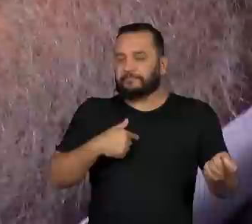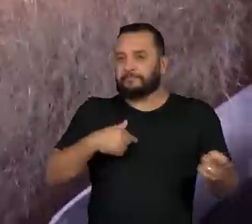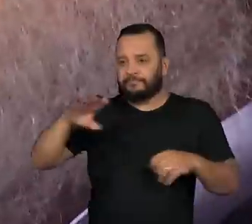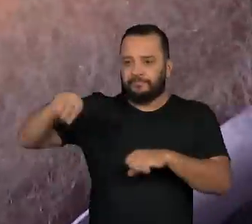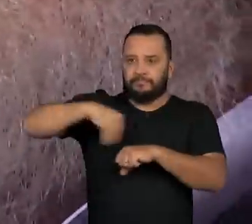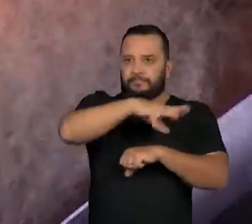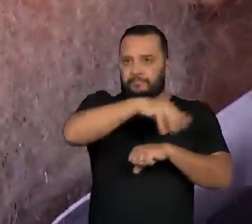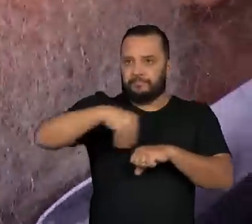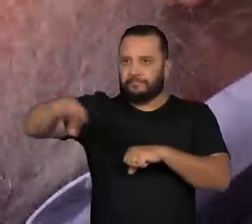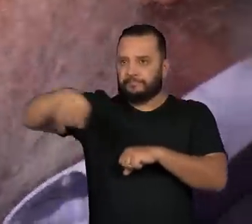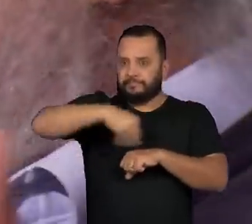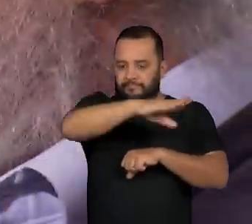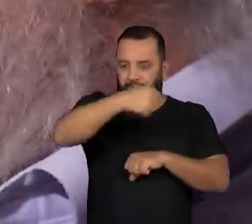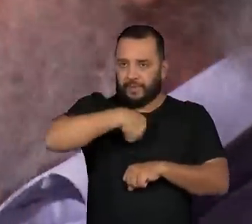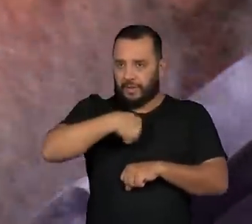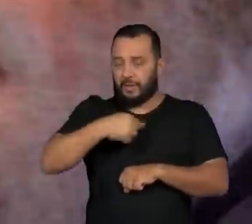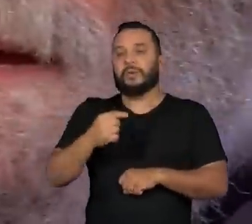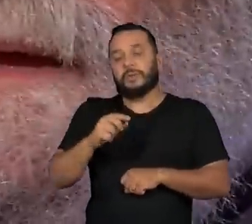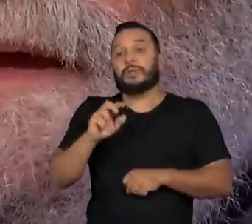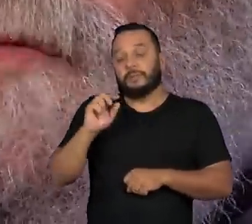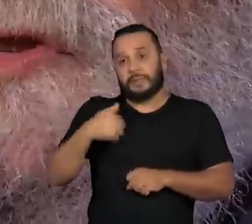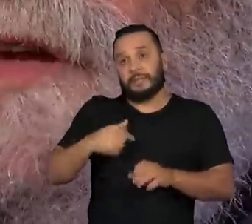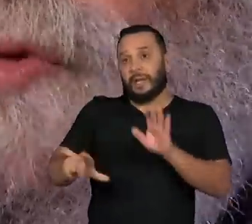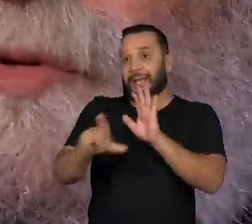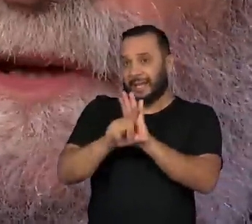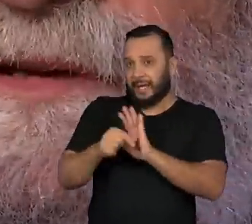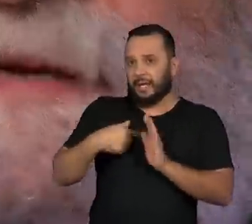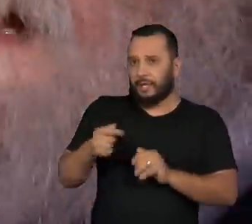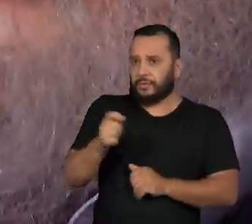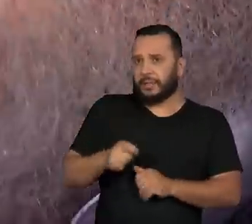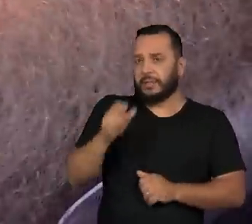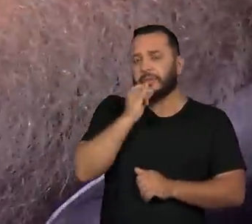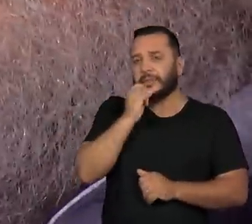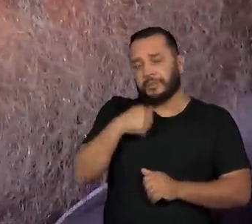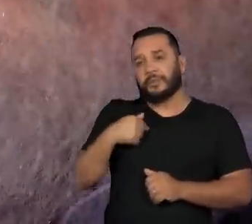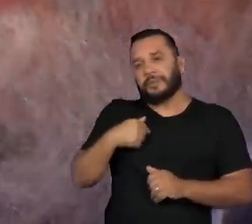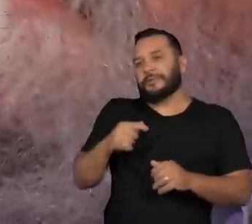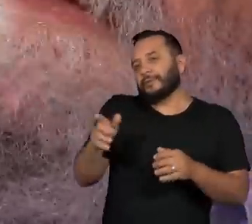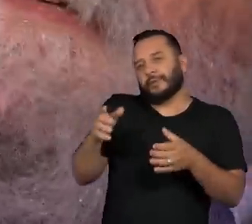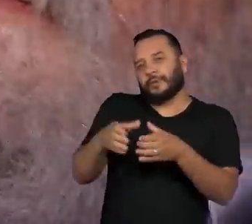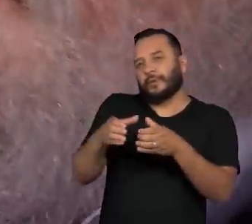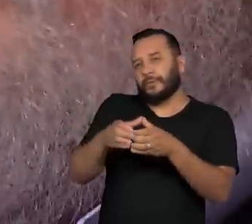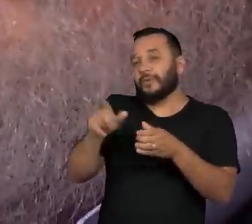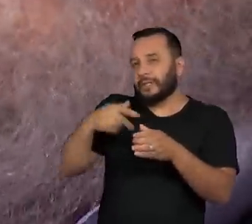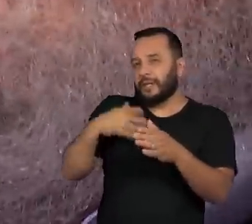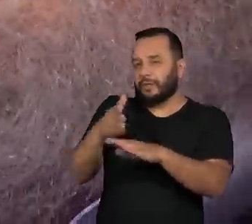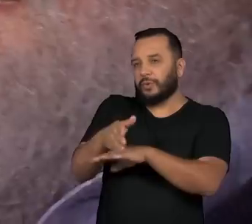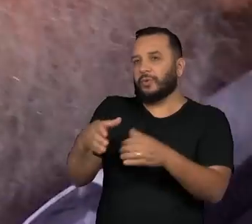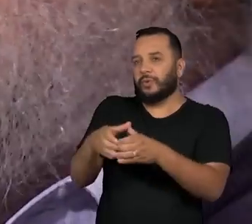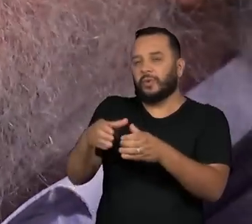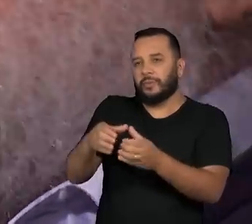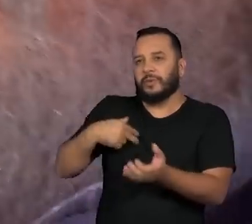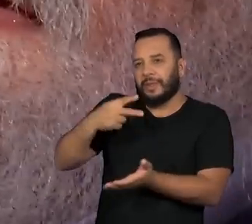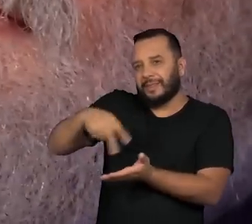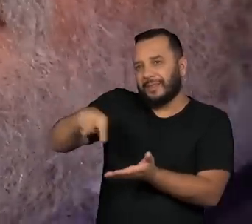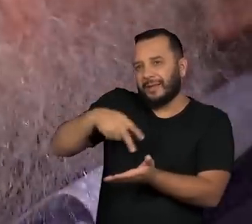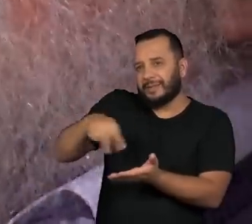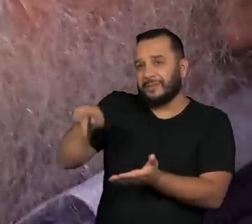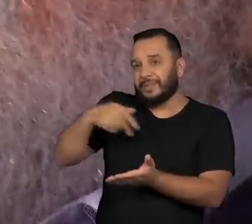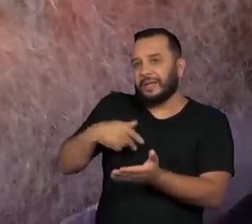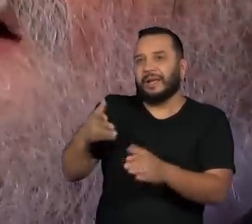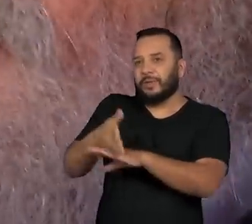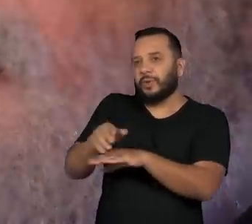leis de associação então por exemplo se esse é um clube de dança e você entrou de sandália havaiana Desculpa mas isso é um clube de dança de salão você tem que botar